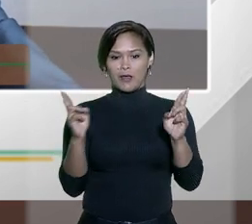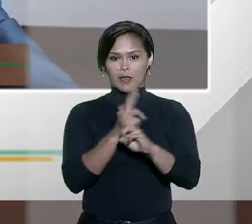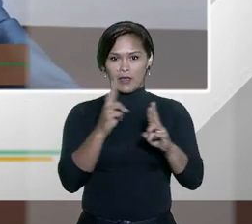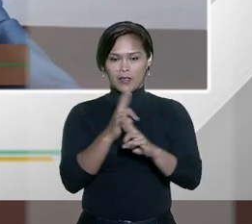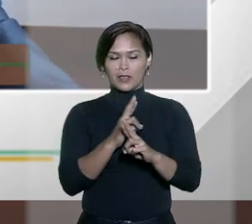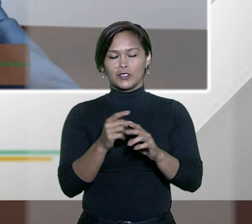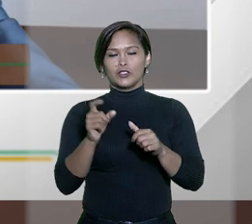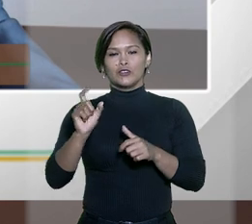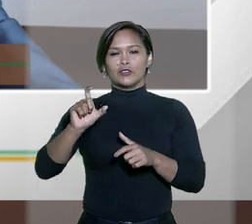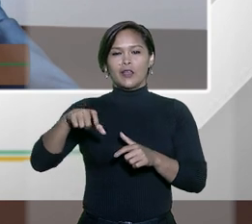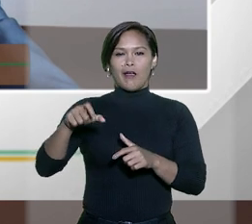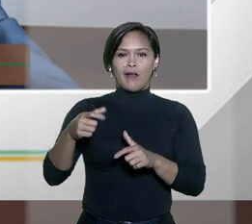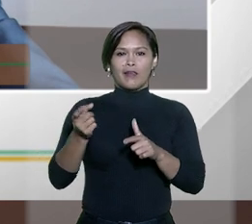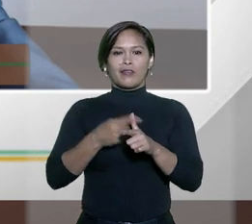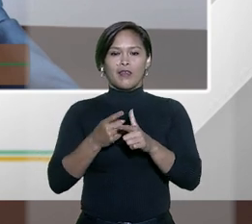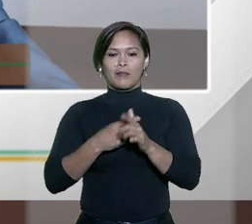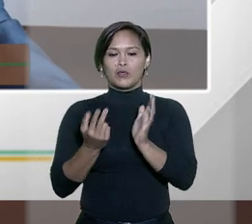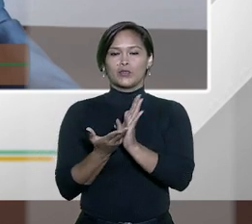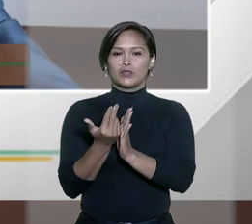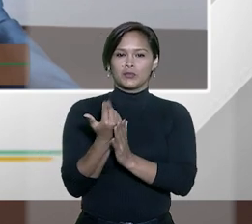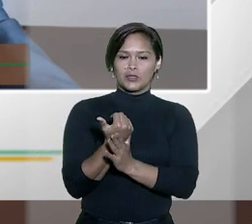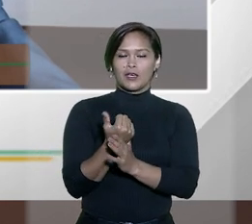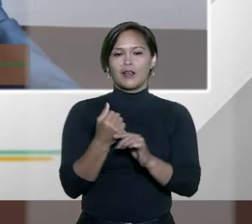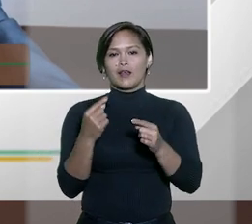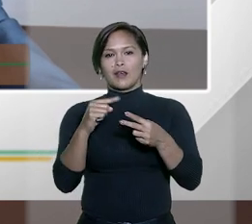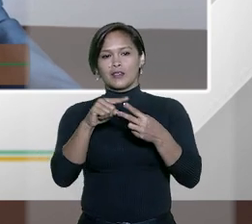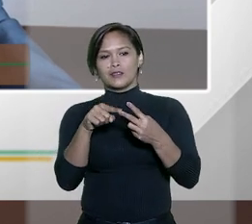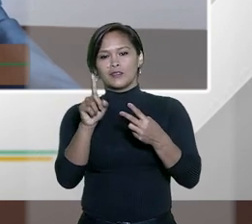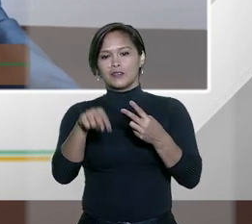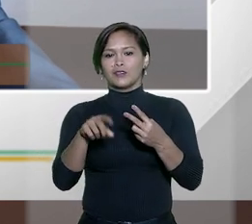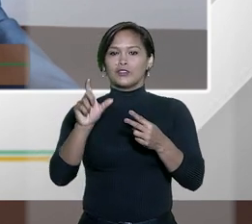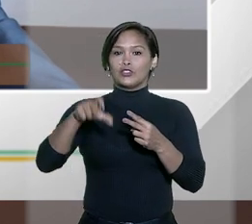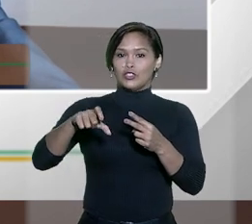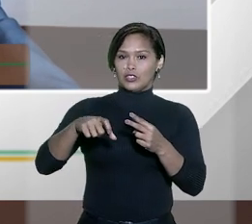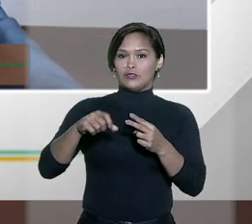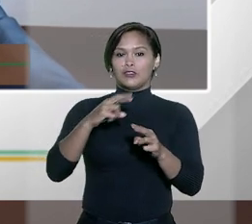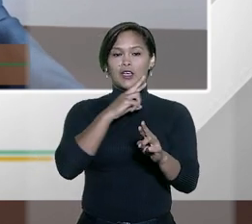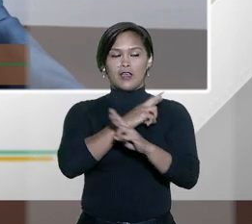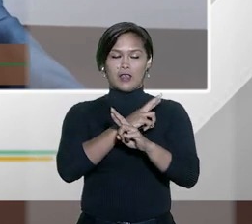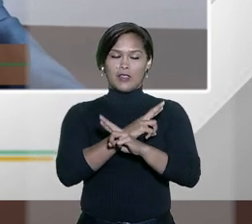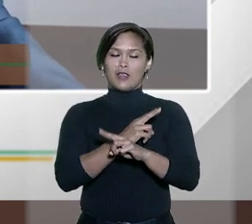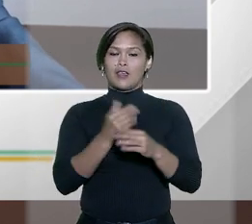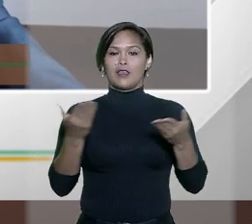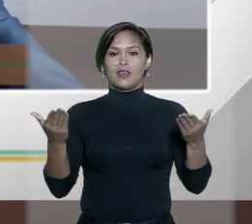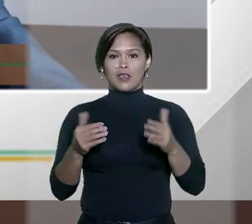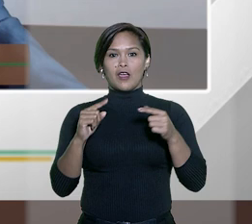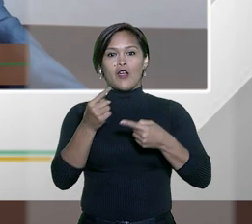a débitos tributários, débitos inscritos em dívida ativa, enfim. E